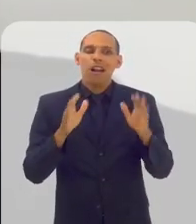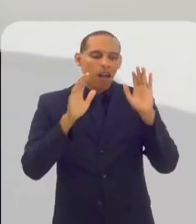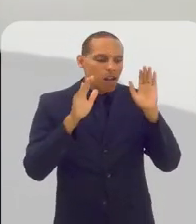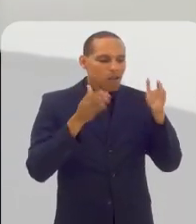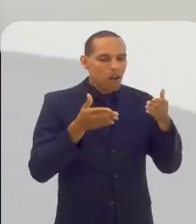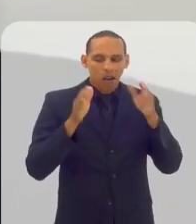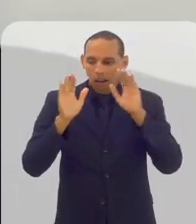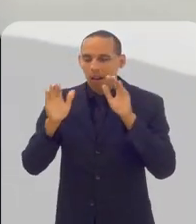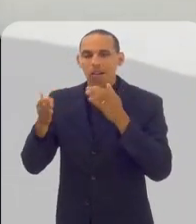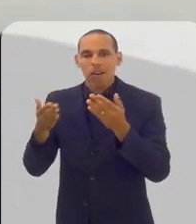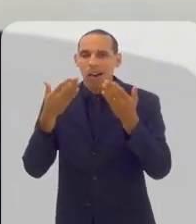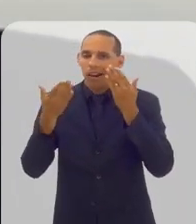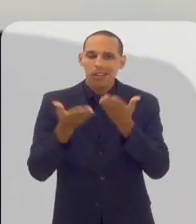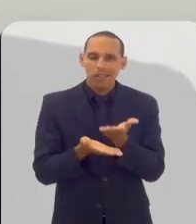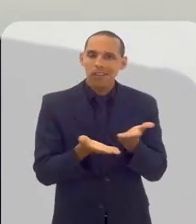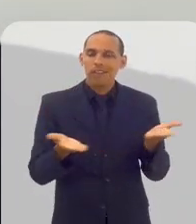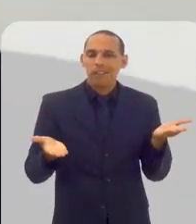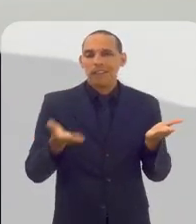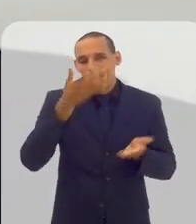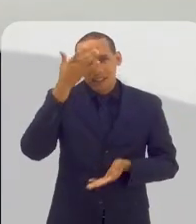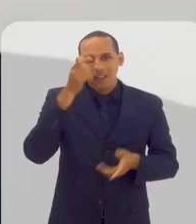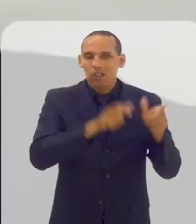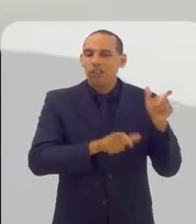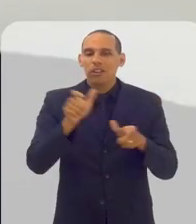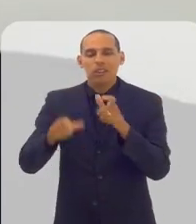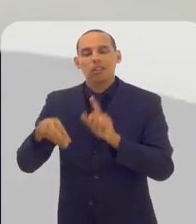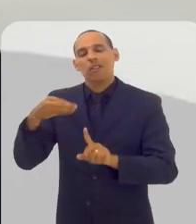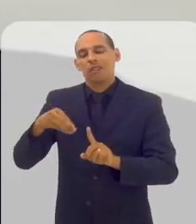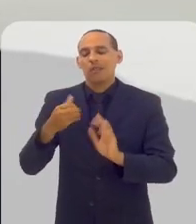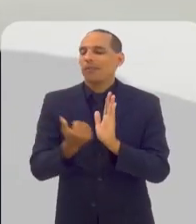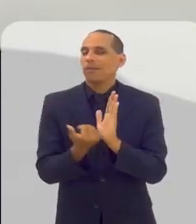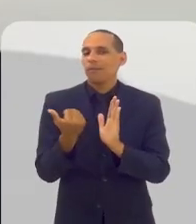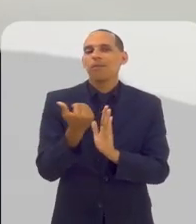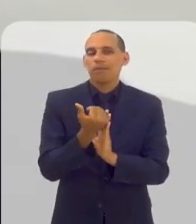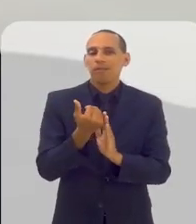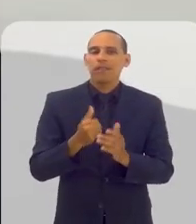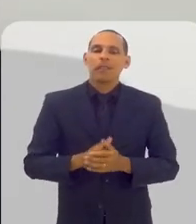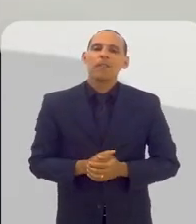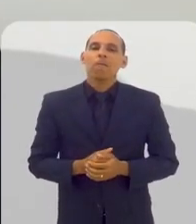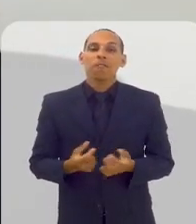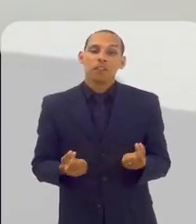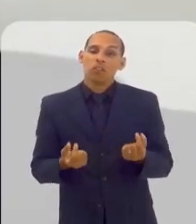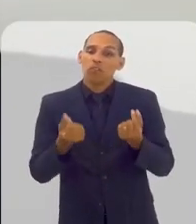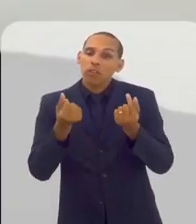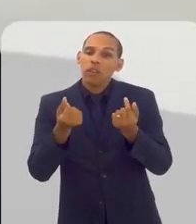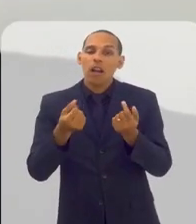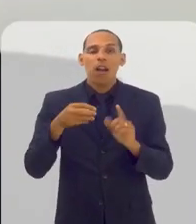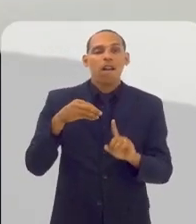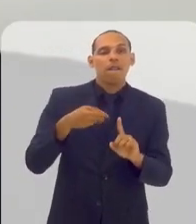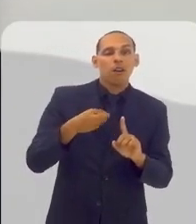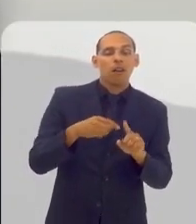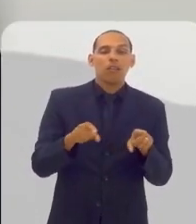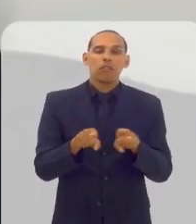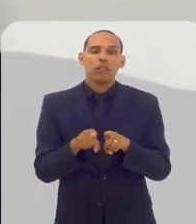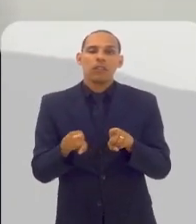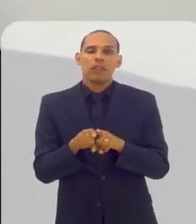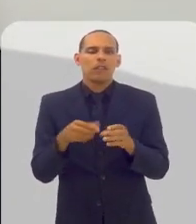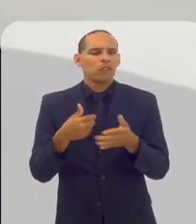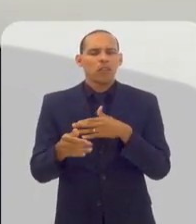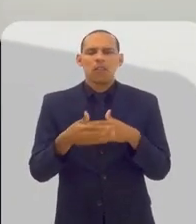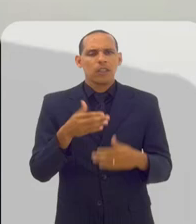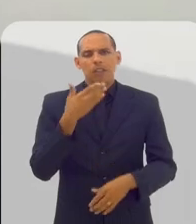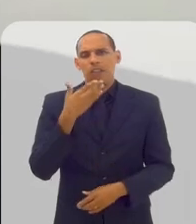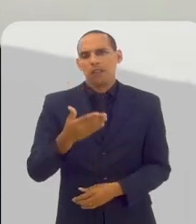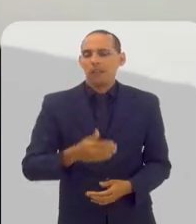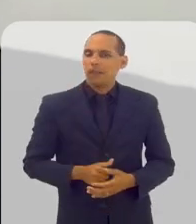voltado para atender essas pessoas que são mais vulneráveis vulneráveis em termos de dinheiro vulneráveis